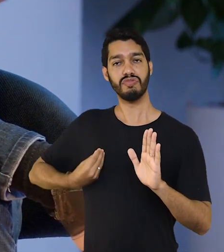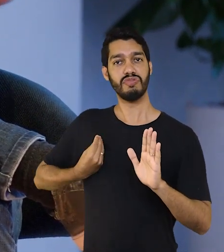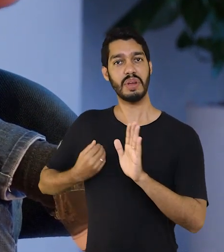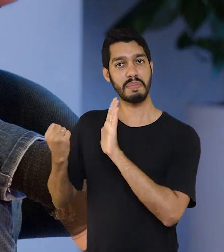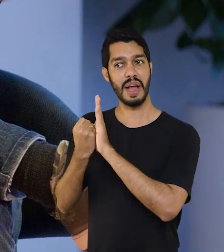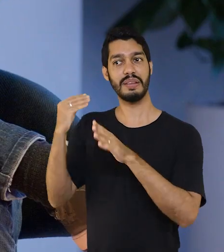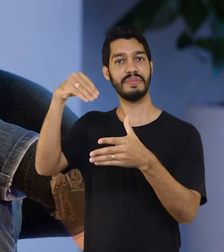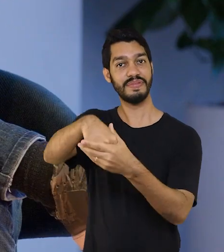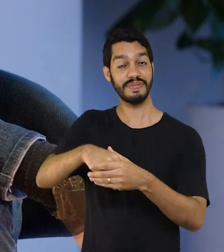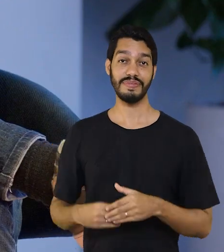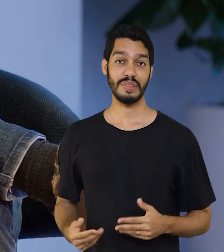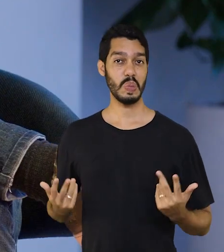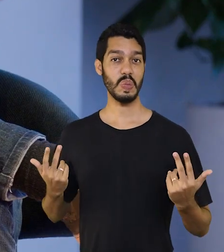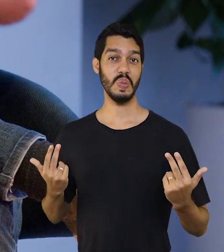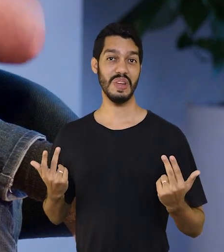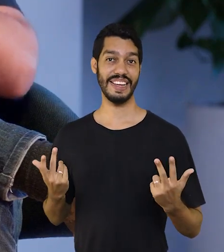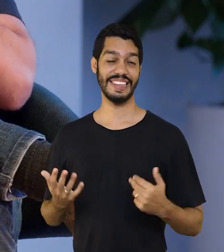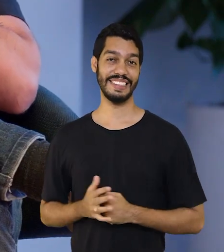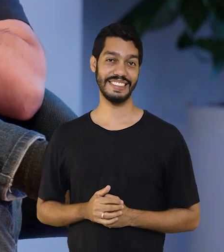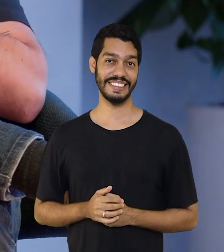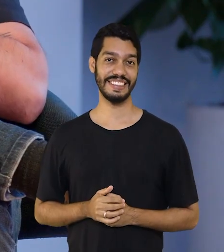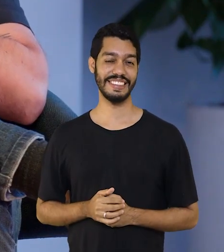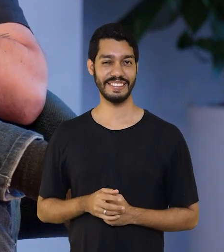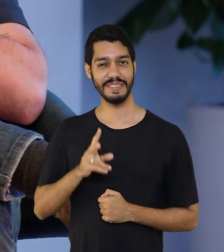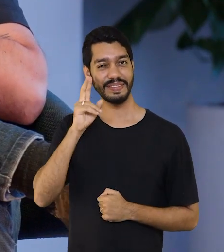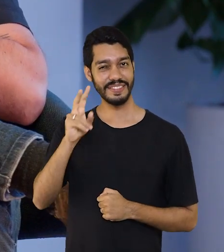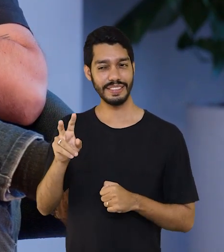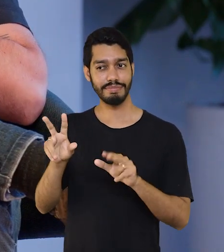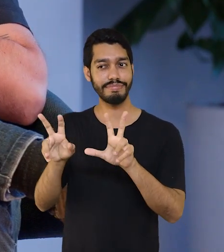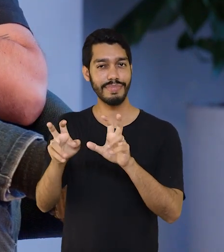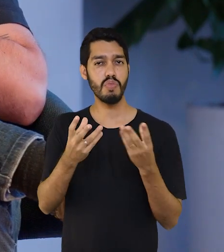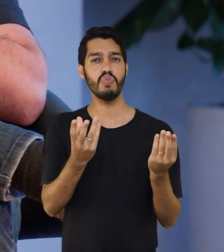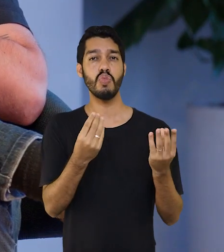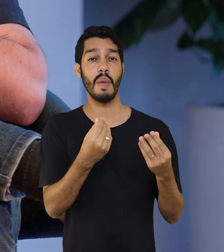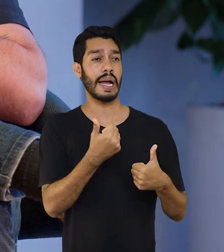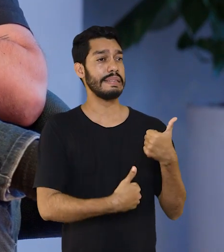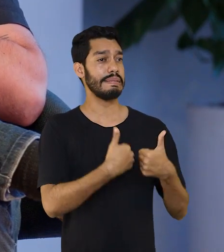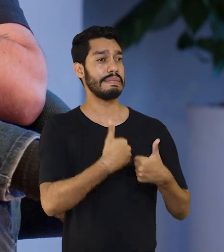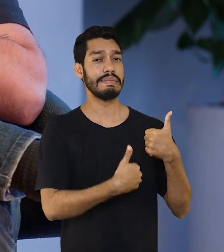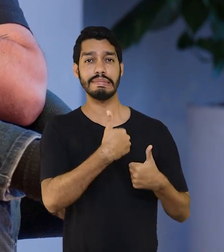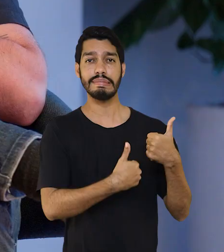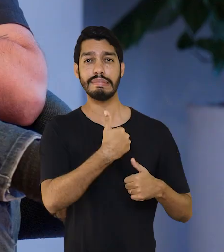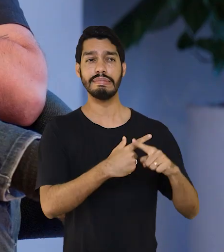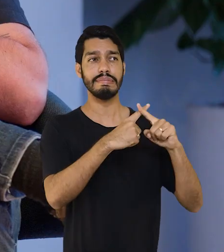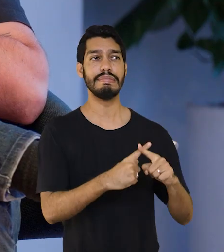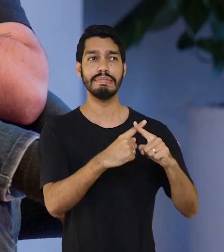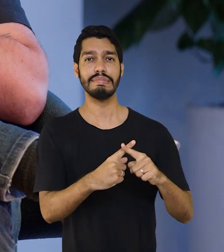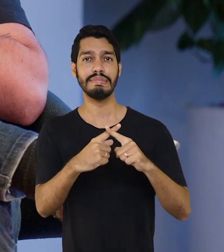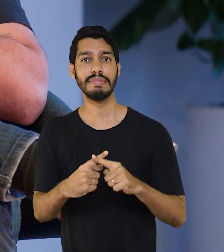bicho está bombando lá, enfim. Então, mesma coisa, assim, cara, como você olha para um assunto tão competitivo como o